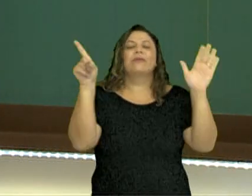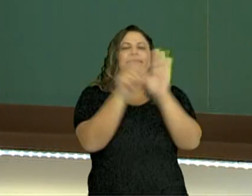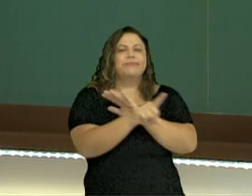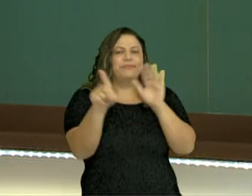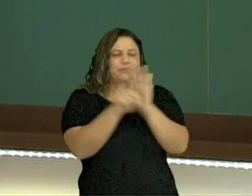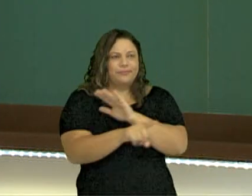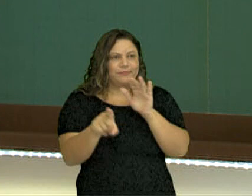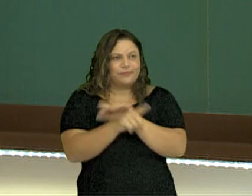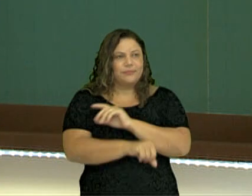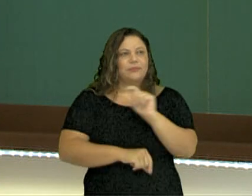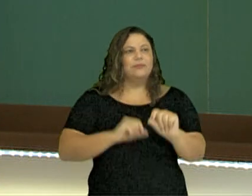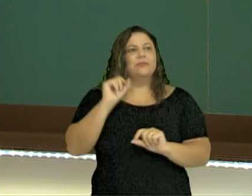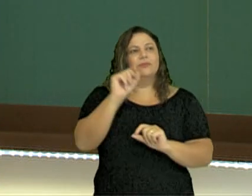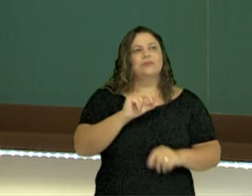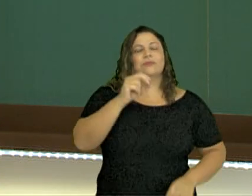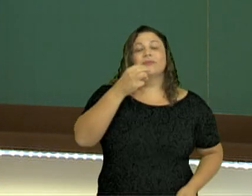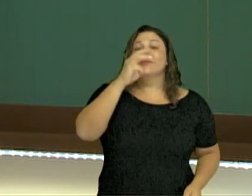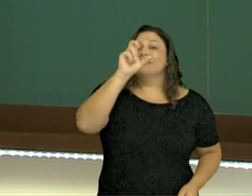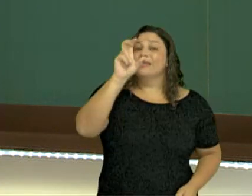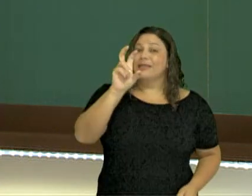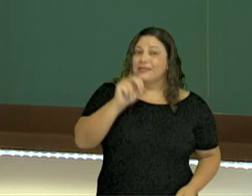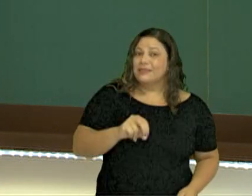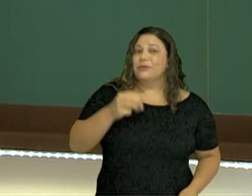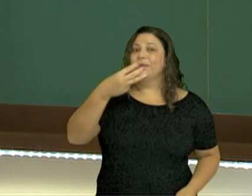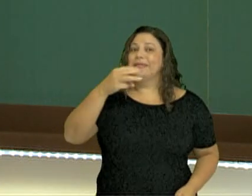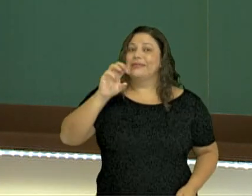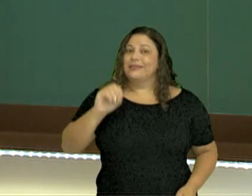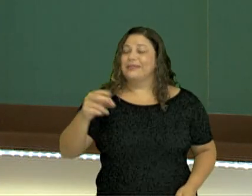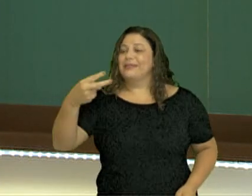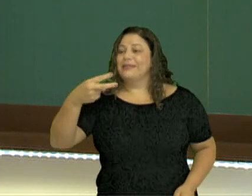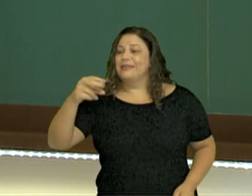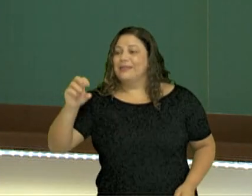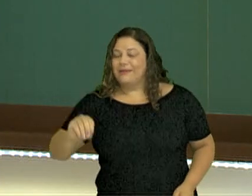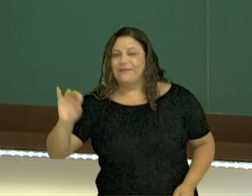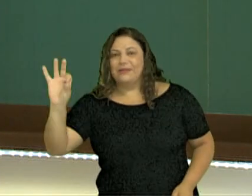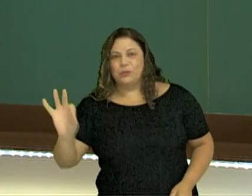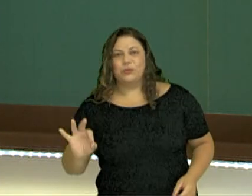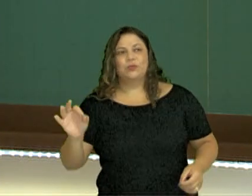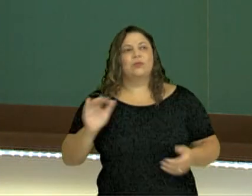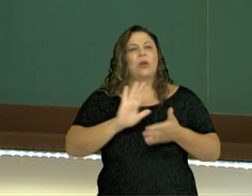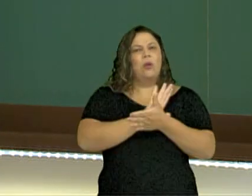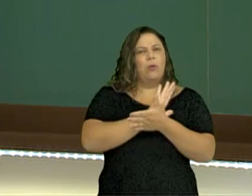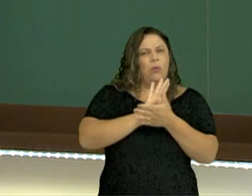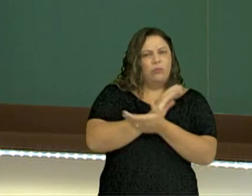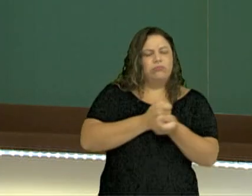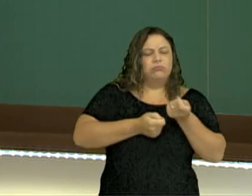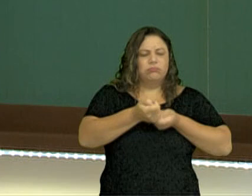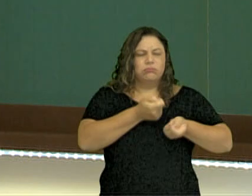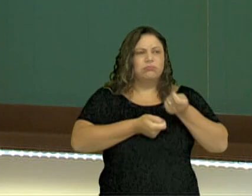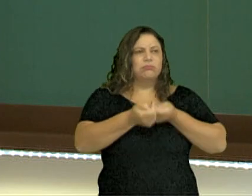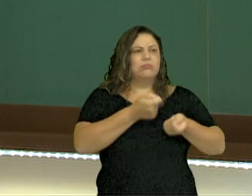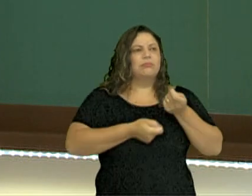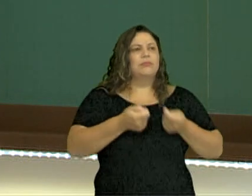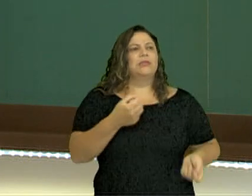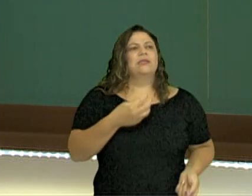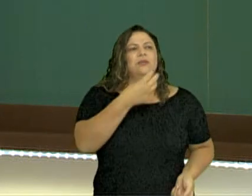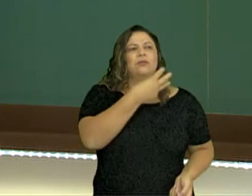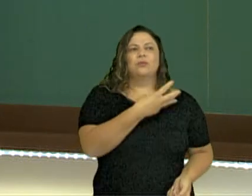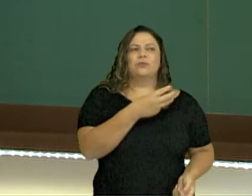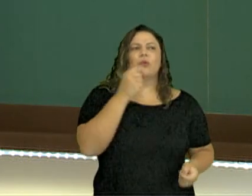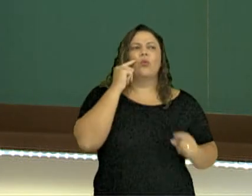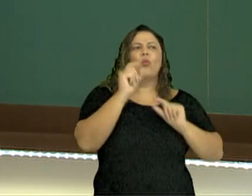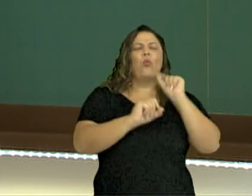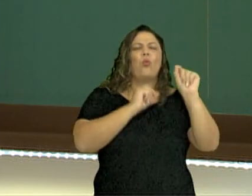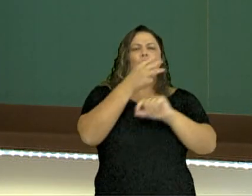Usando o método 50, 30 e 20, economizo 480, correspondente a 20% da minha renda. Portanto,